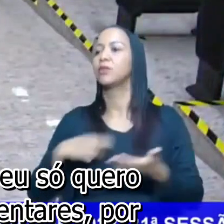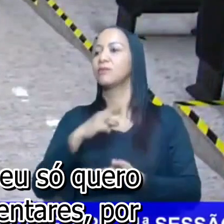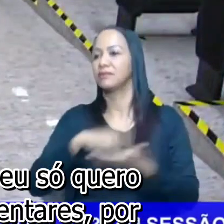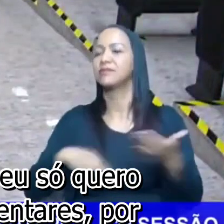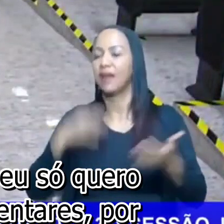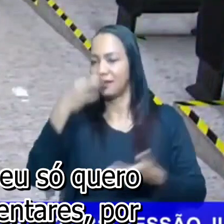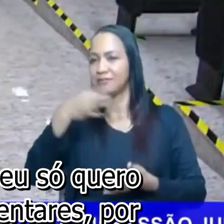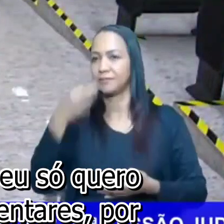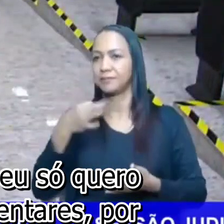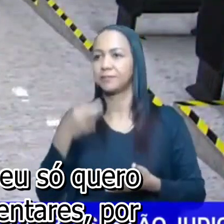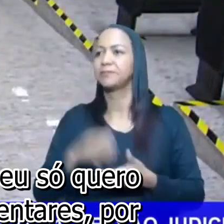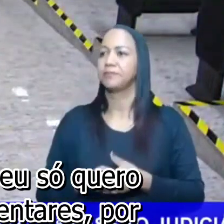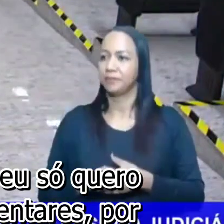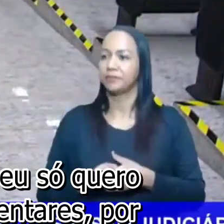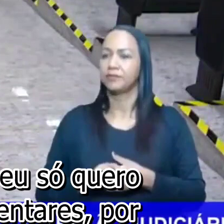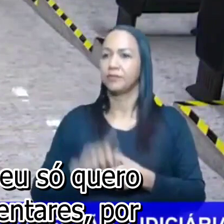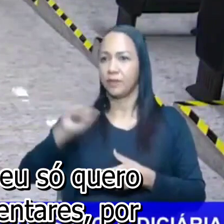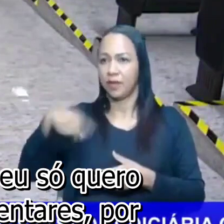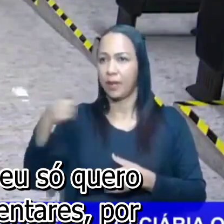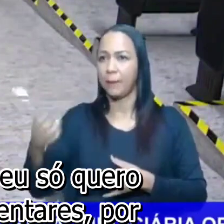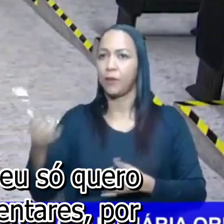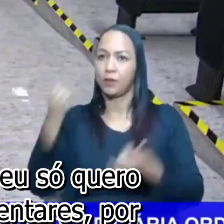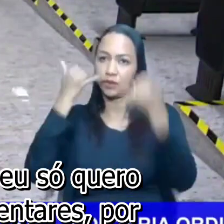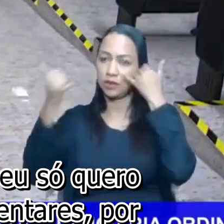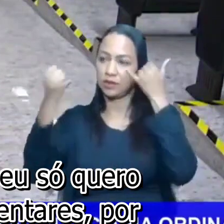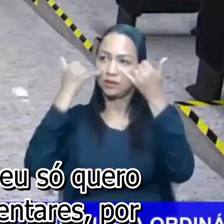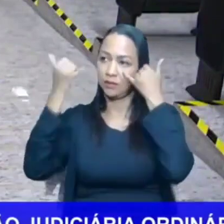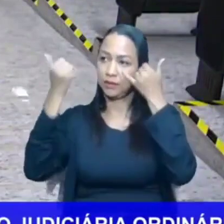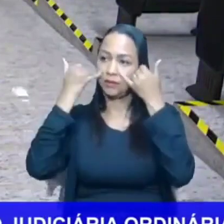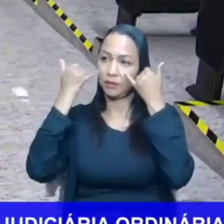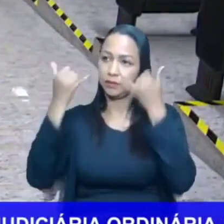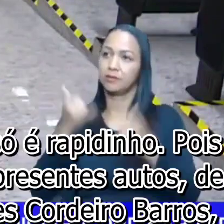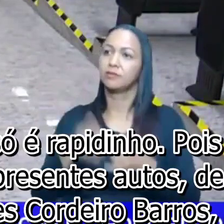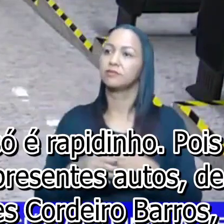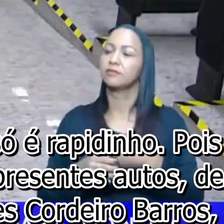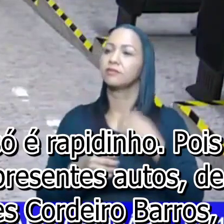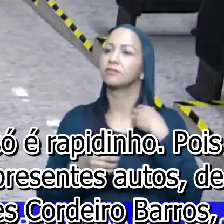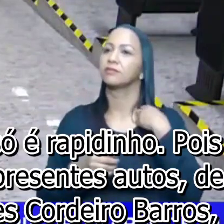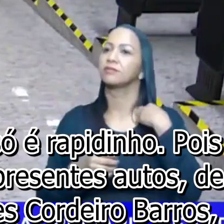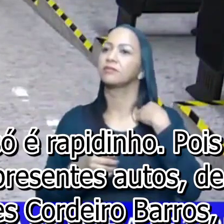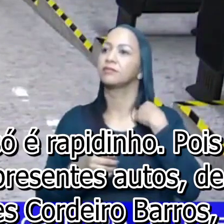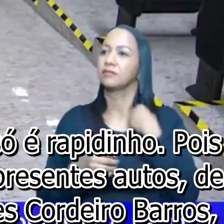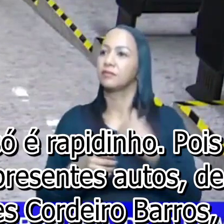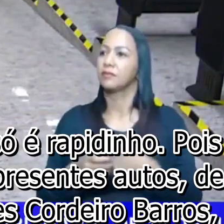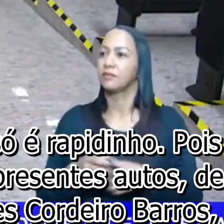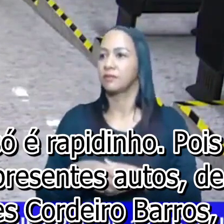eu só quero que me passem depois as informações complementares. Eu estou aqui aberto. Antes mesmo eu volto, é só